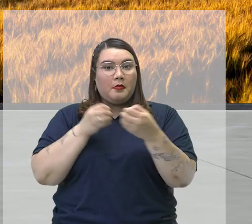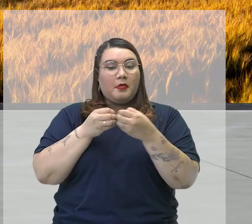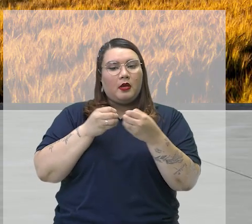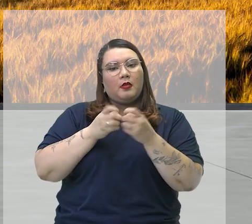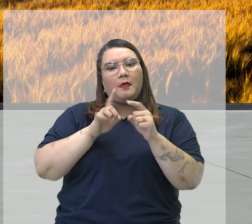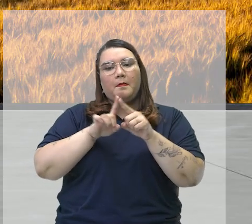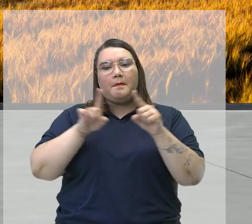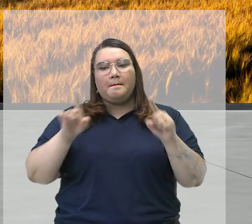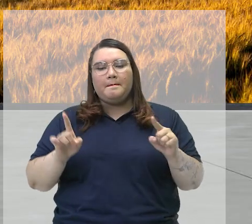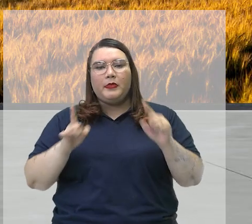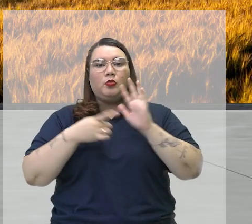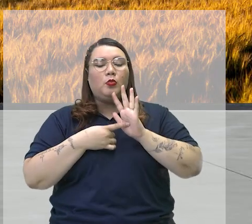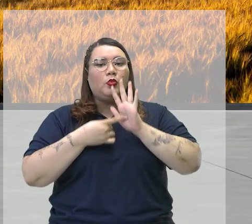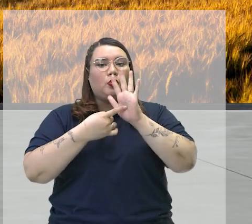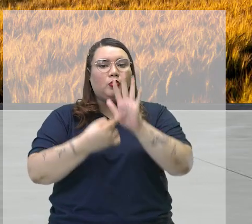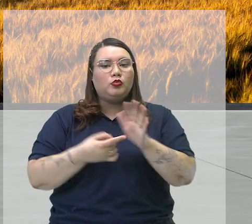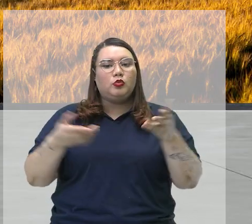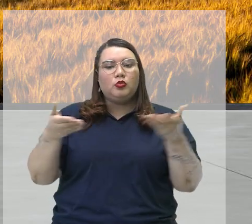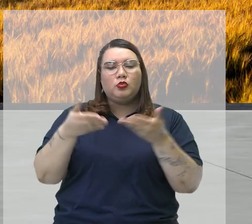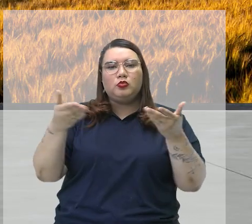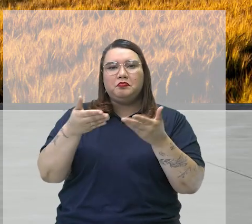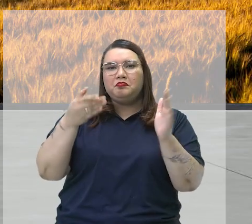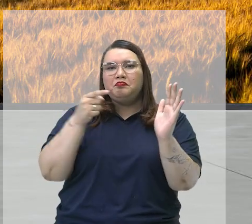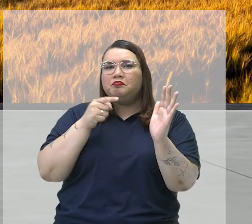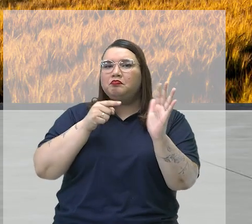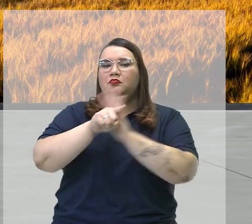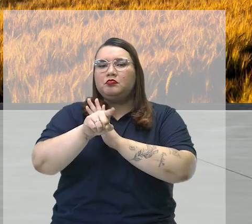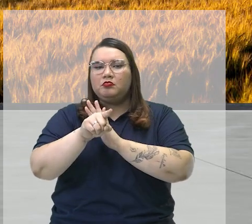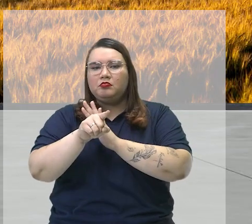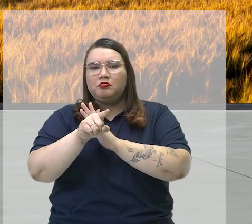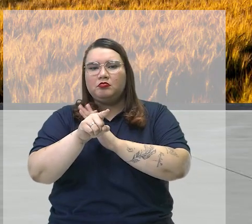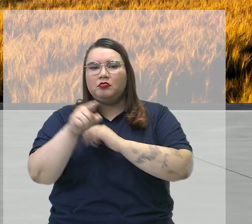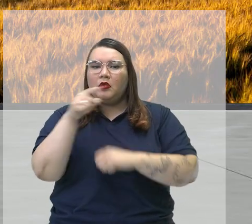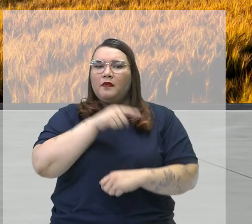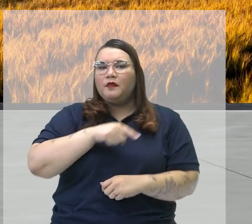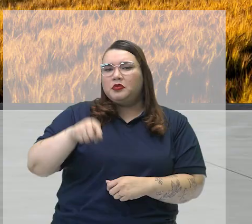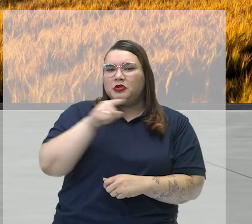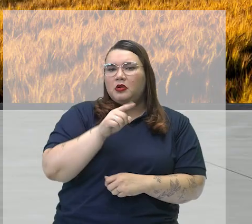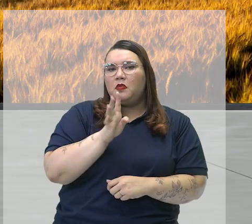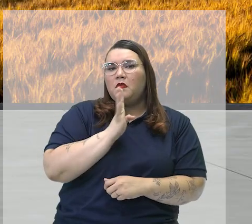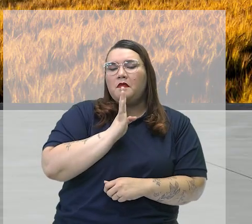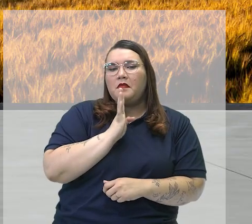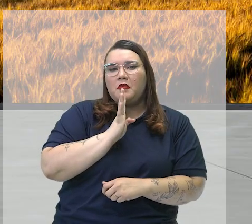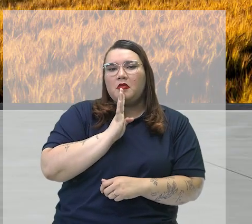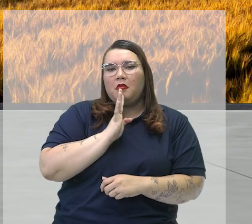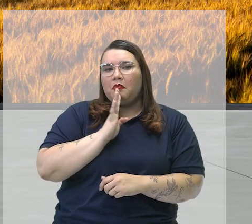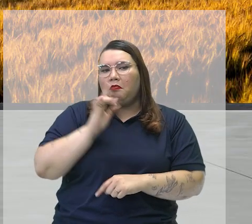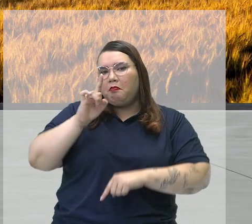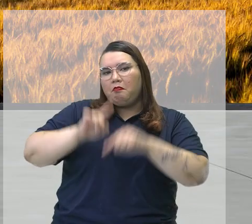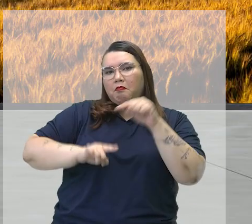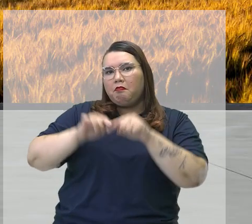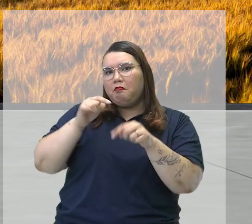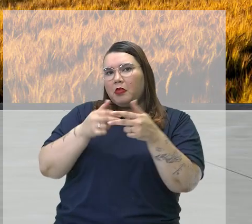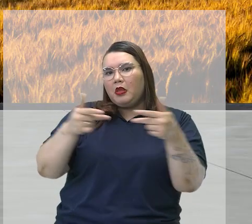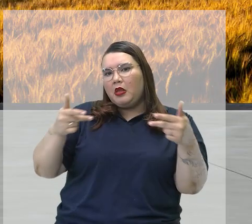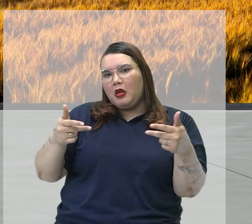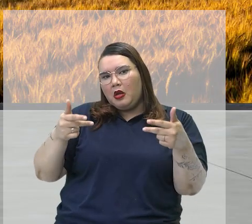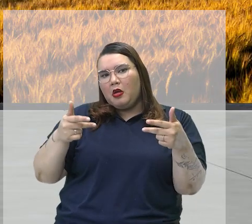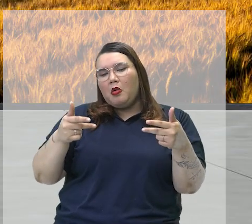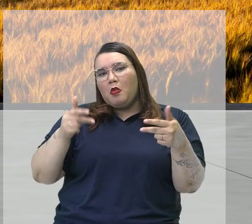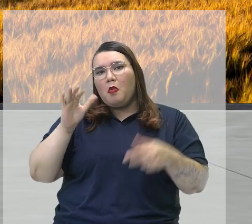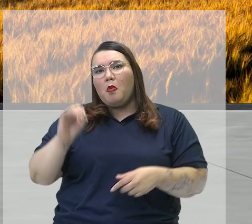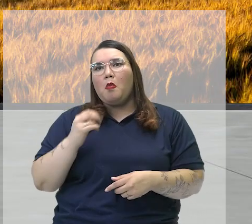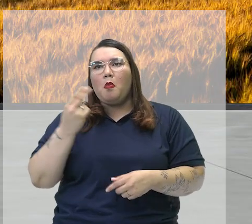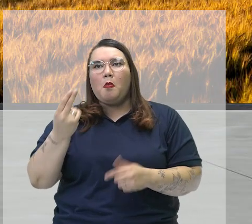nós. Mas trago para você o seguinte questionamento. Vocês conhecem algum equipamento